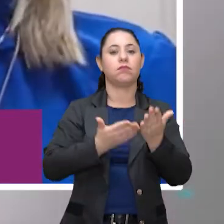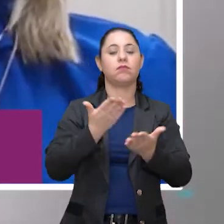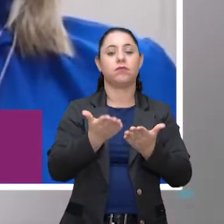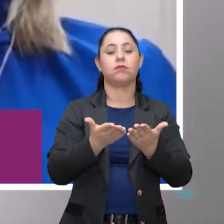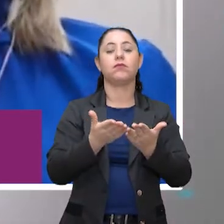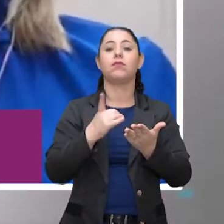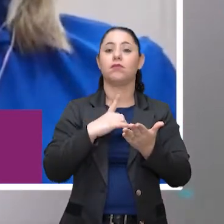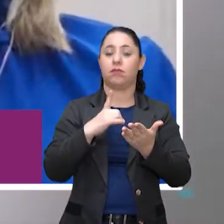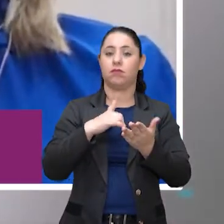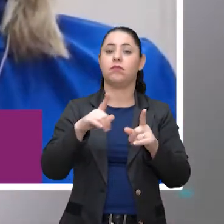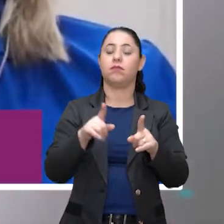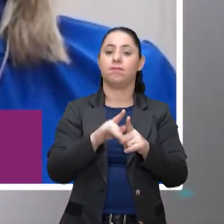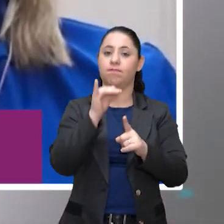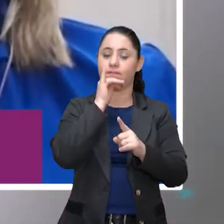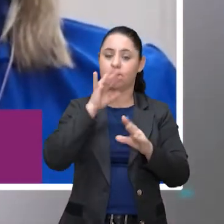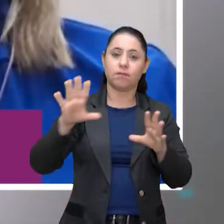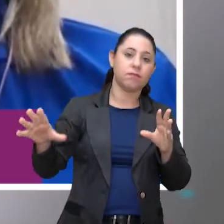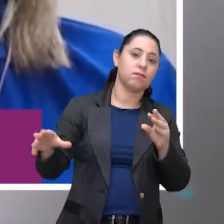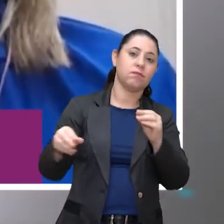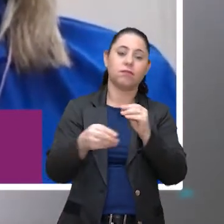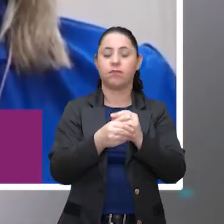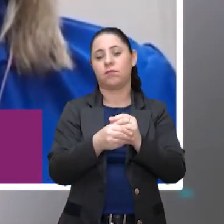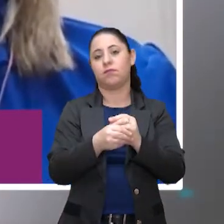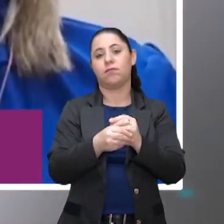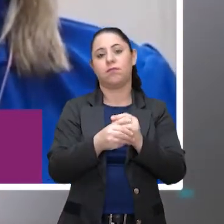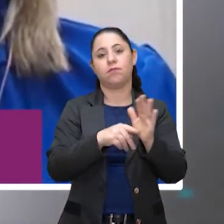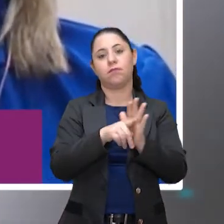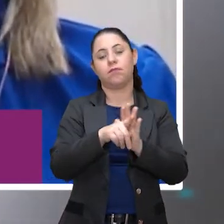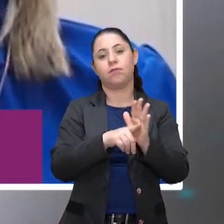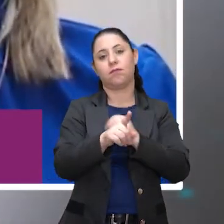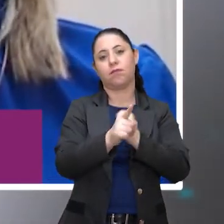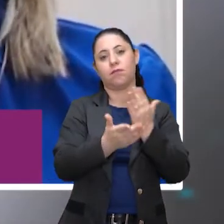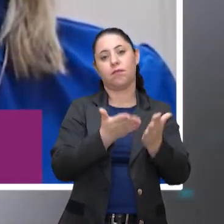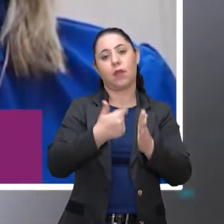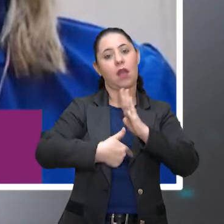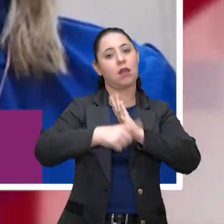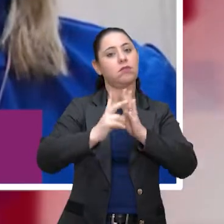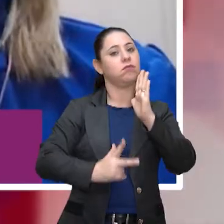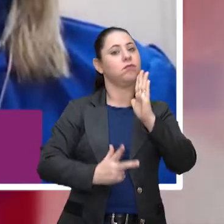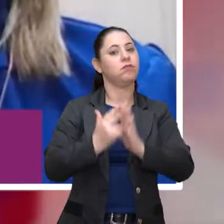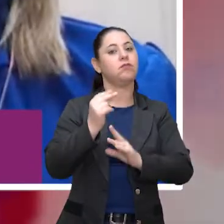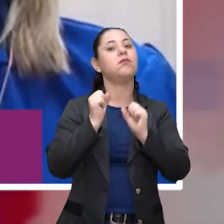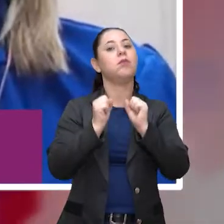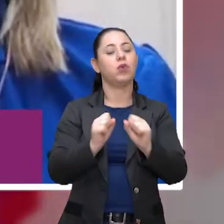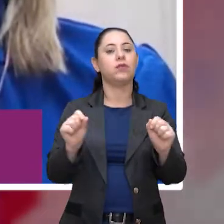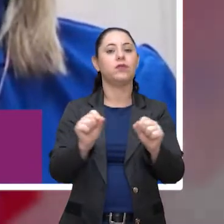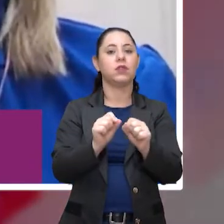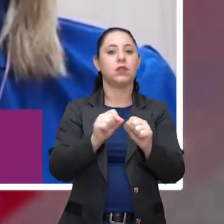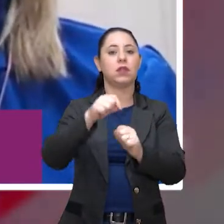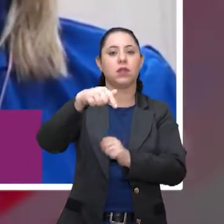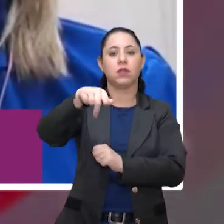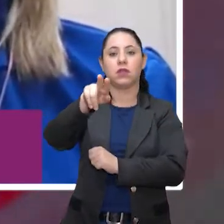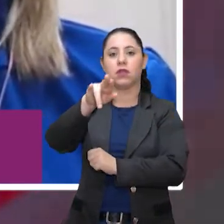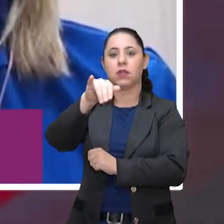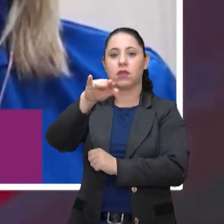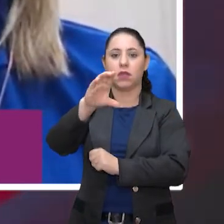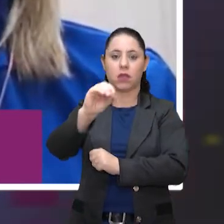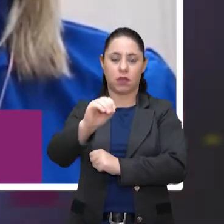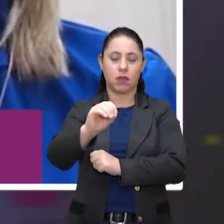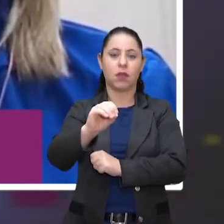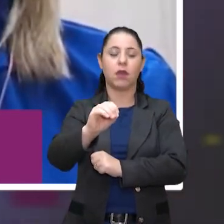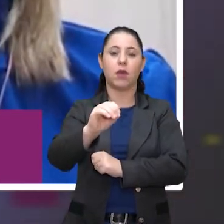partir do tratamento cirúrgico, são feitos os tratamentos complementares. Ou, até antes da cirurgia, também pode